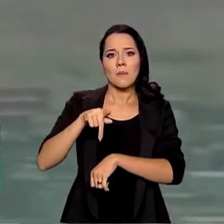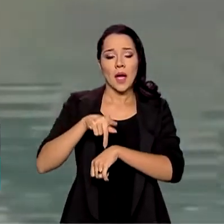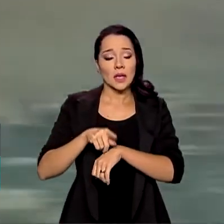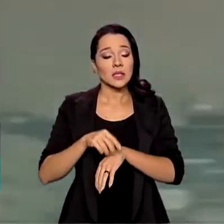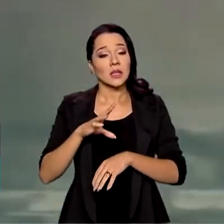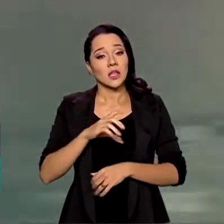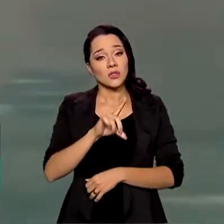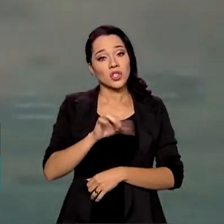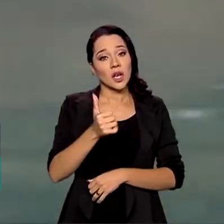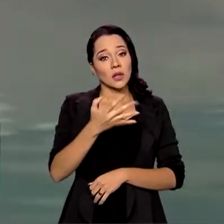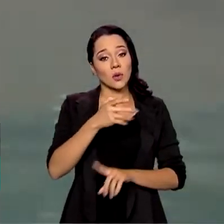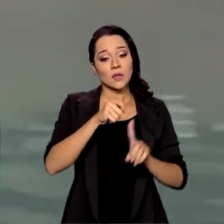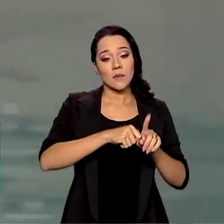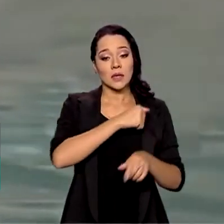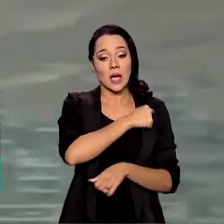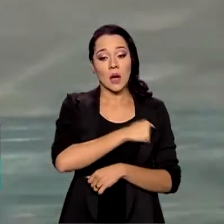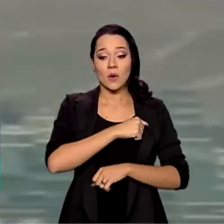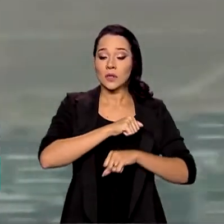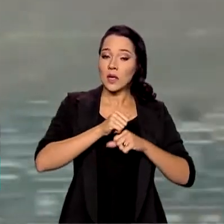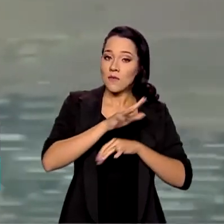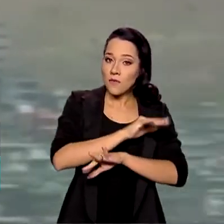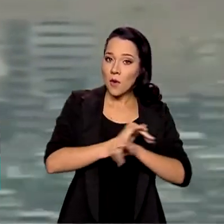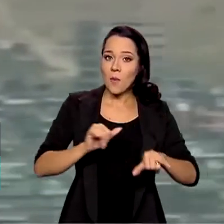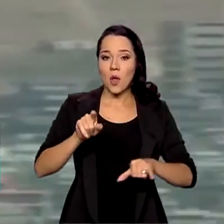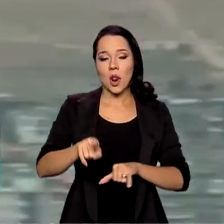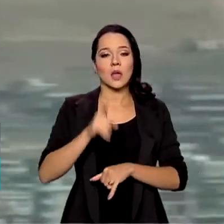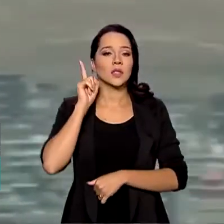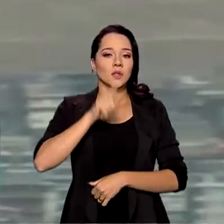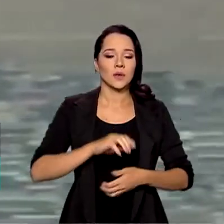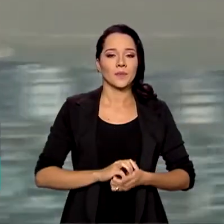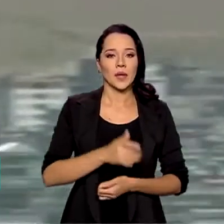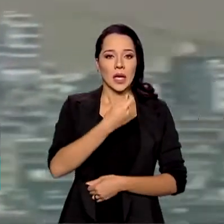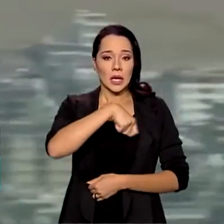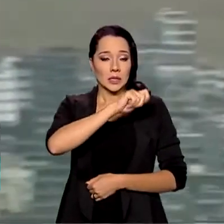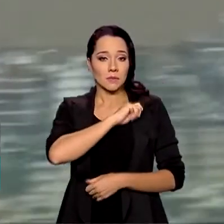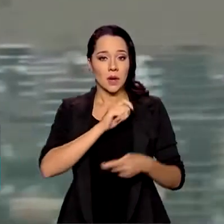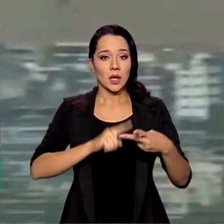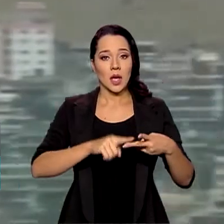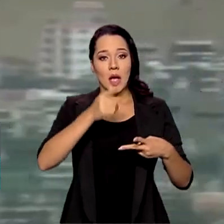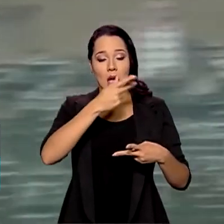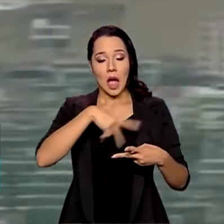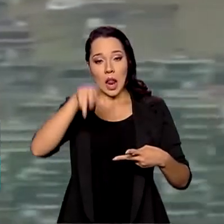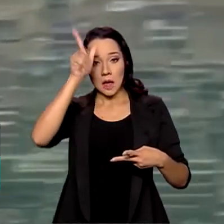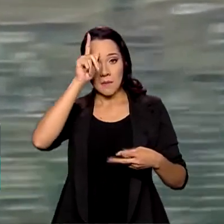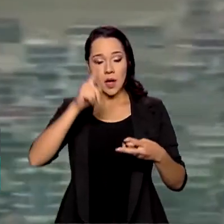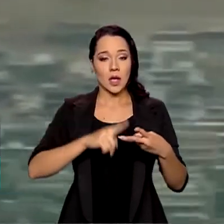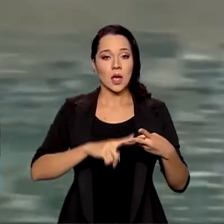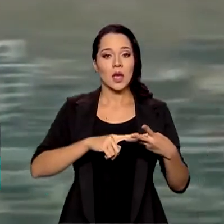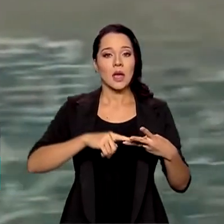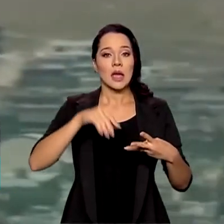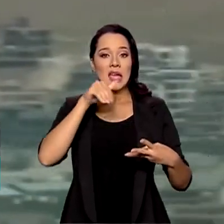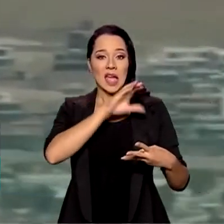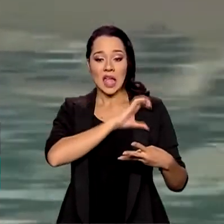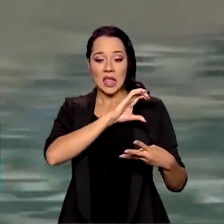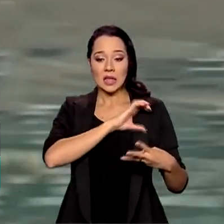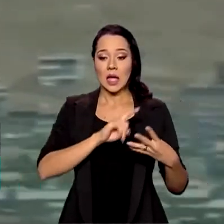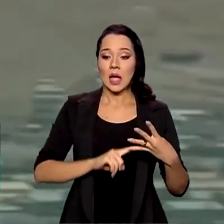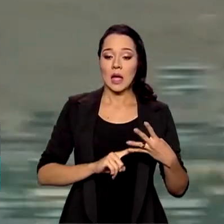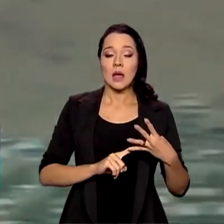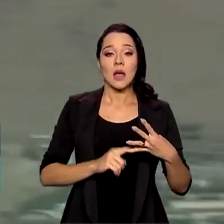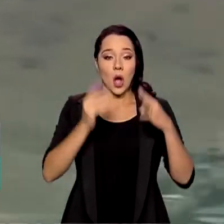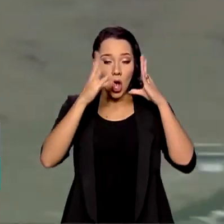desde 14 de agosto, informou a Casa Branca. Espanha, Alemanha, Holanda, Canadá e Áustria já encerraram seus voos.